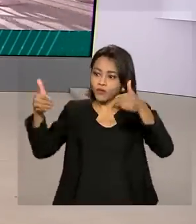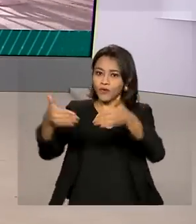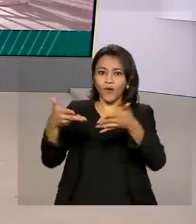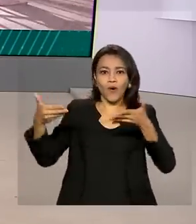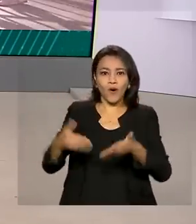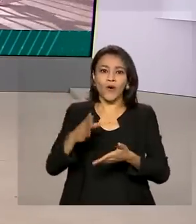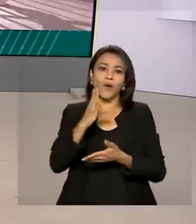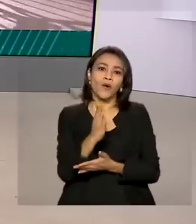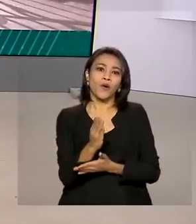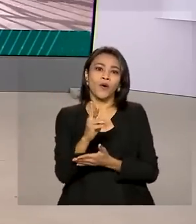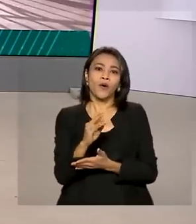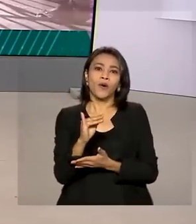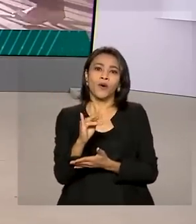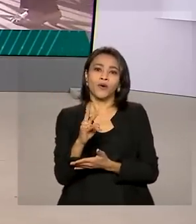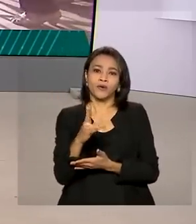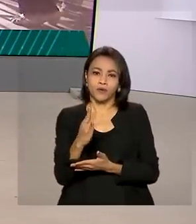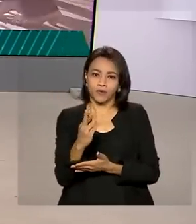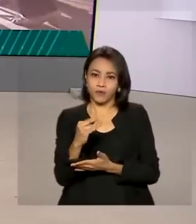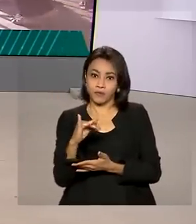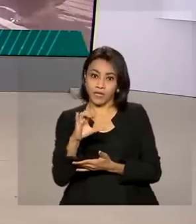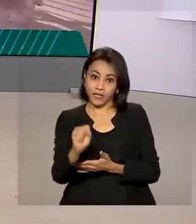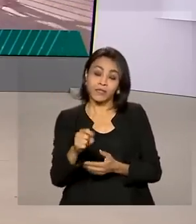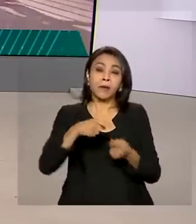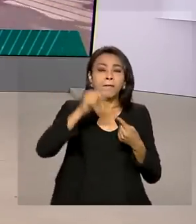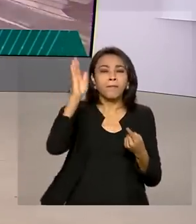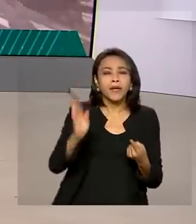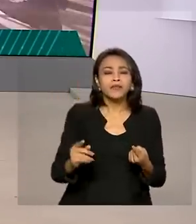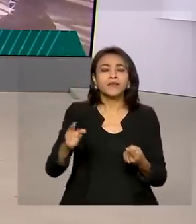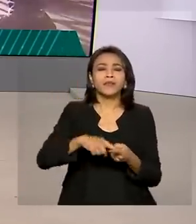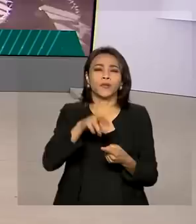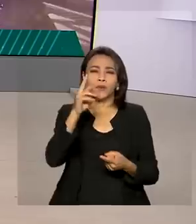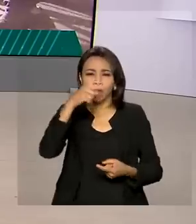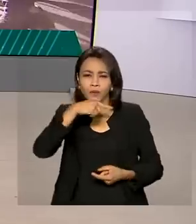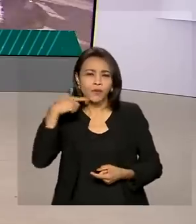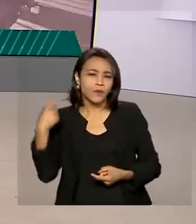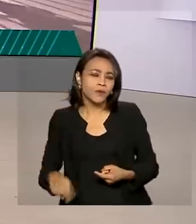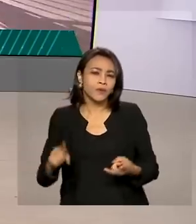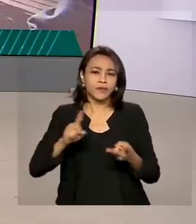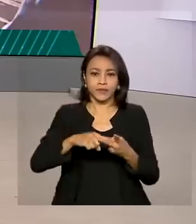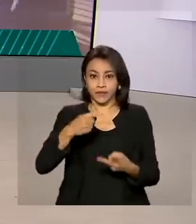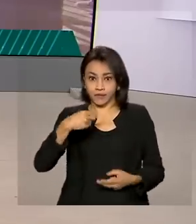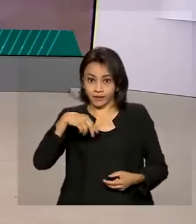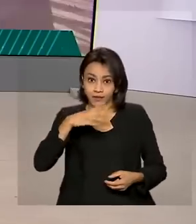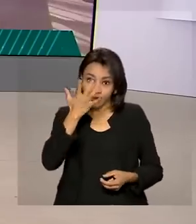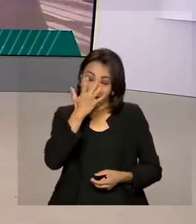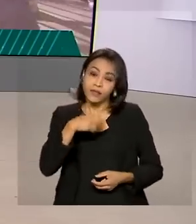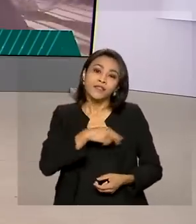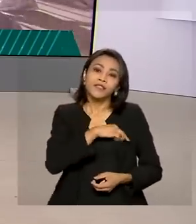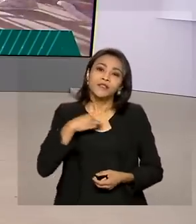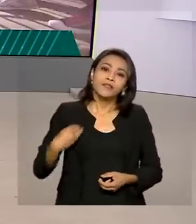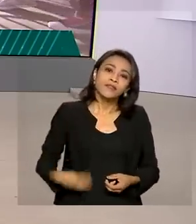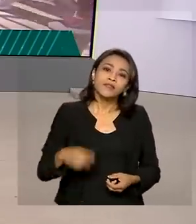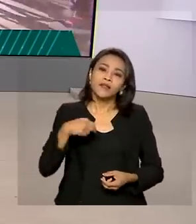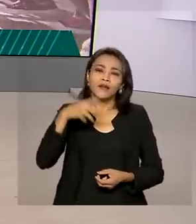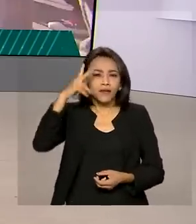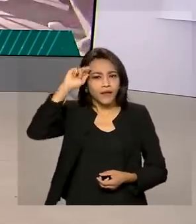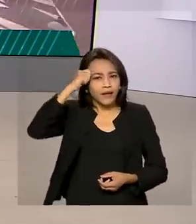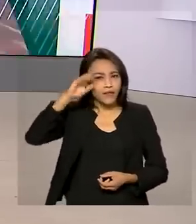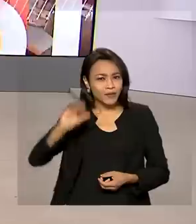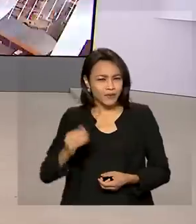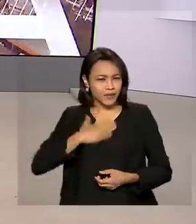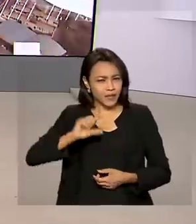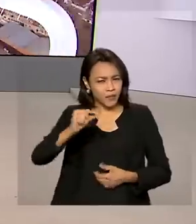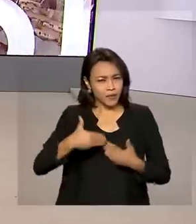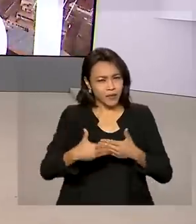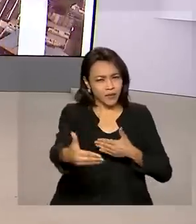do brics o grupo aí formado por Brasil Rússia índia China e África do Sul daqui a pouquinho então ao vivo aqui na